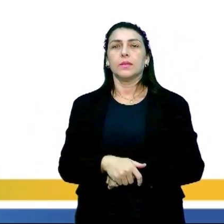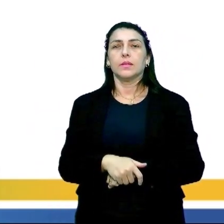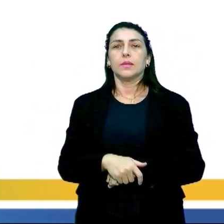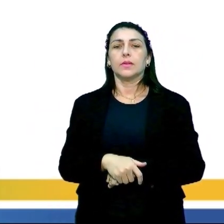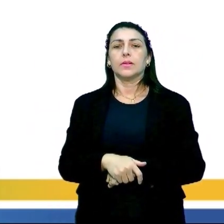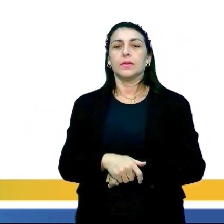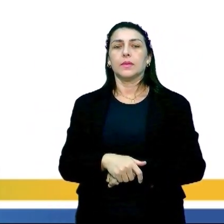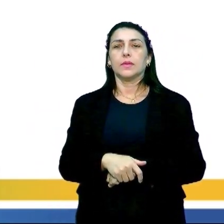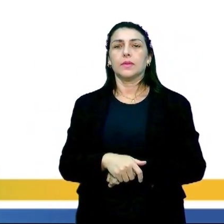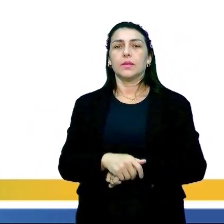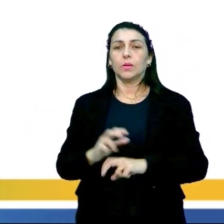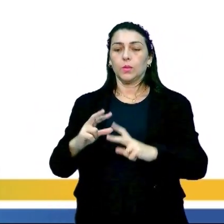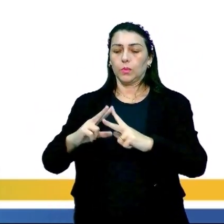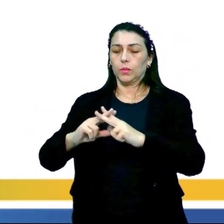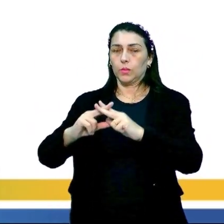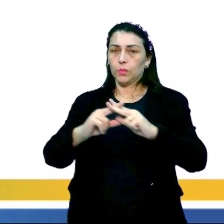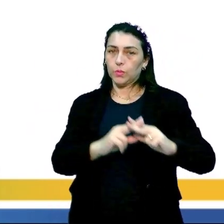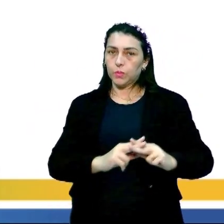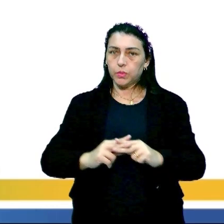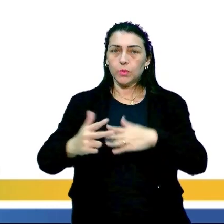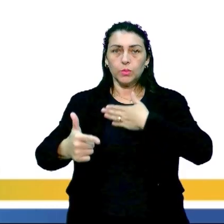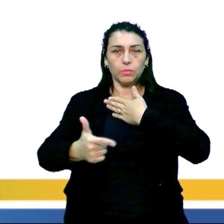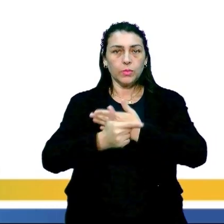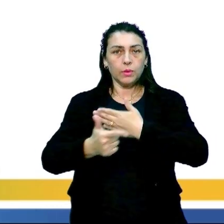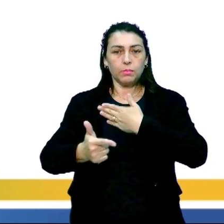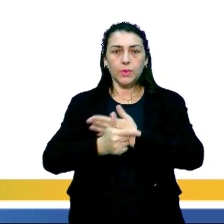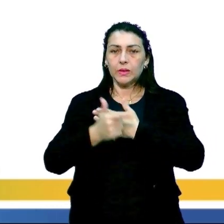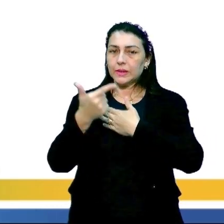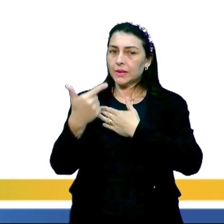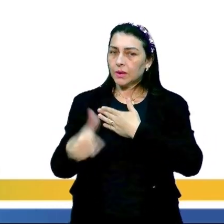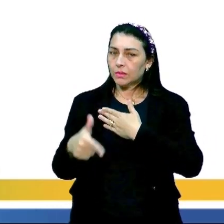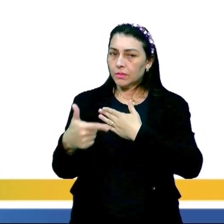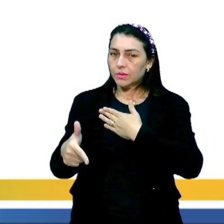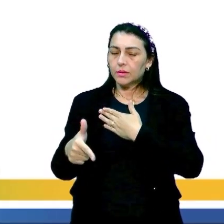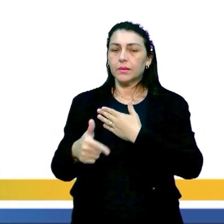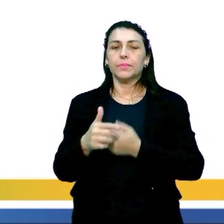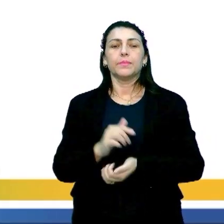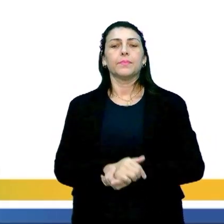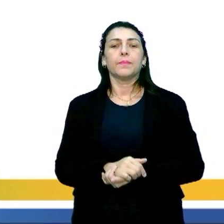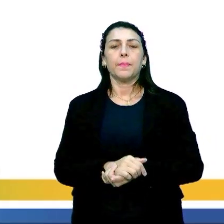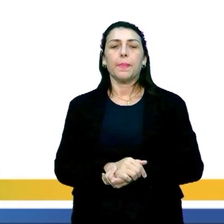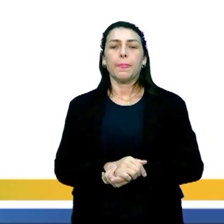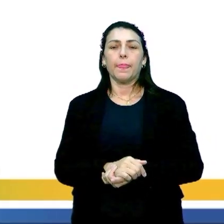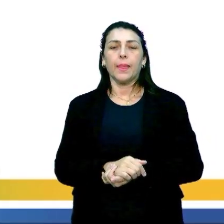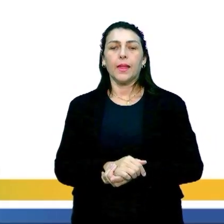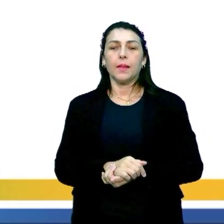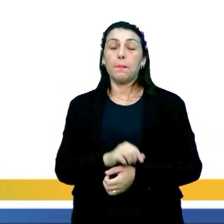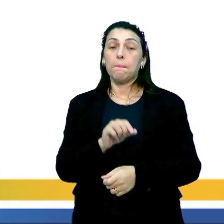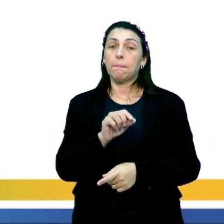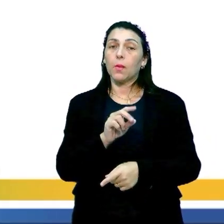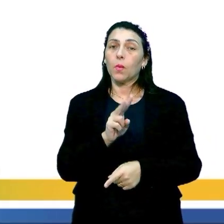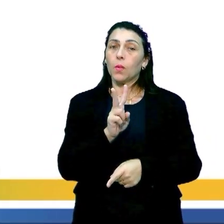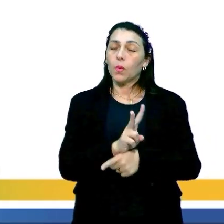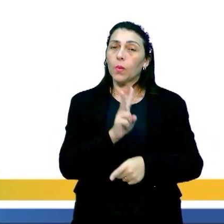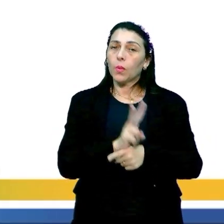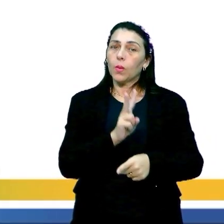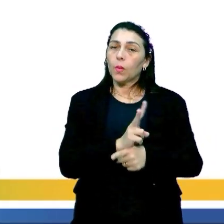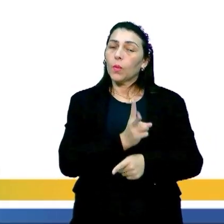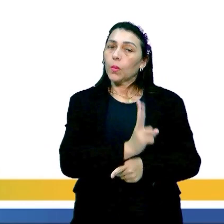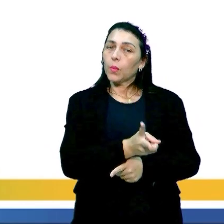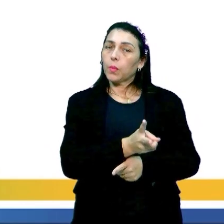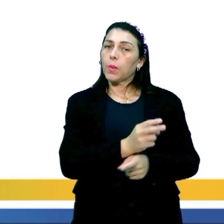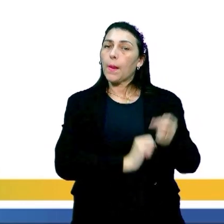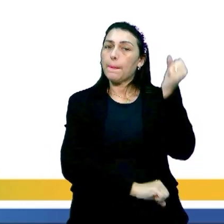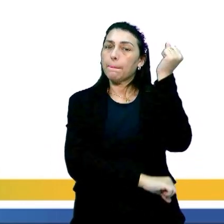Reciclando papel, não tem relação. Ok? Mantendo intactas